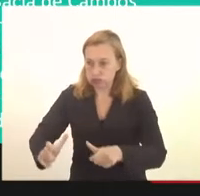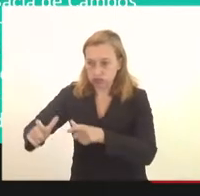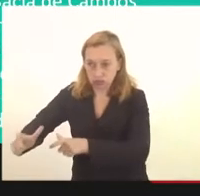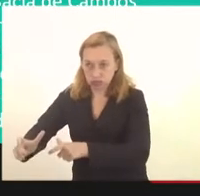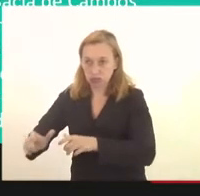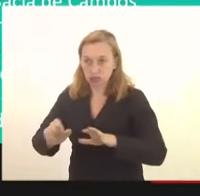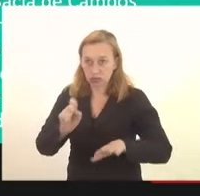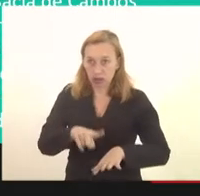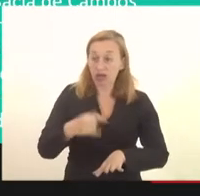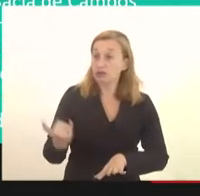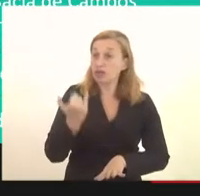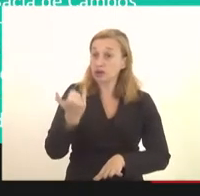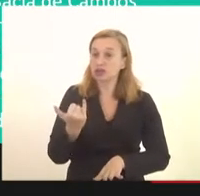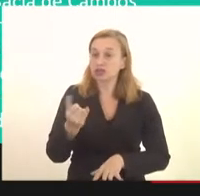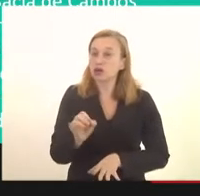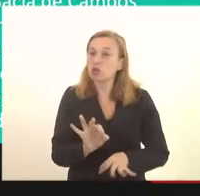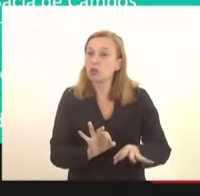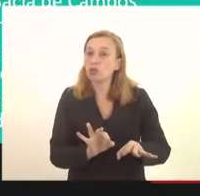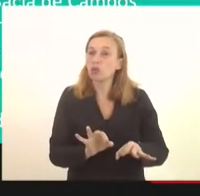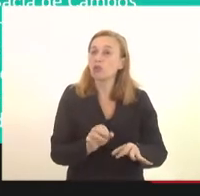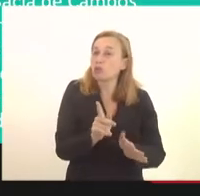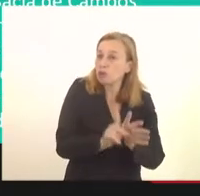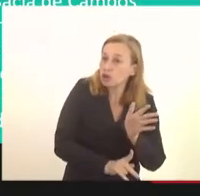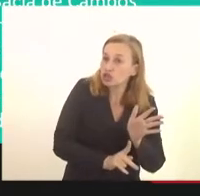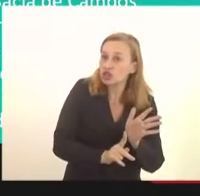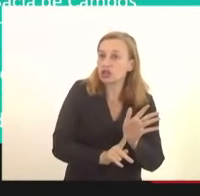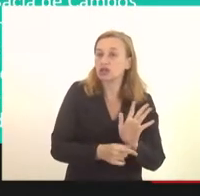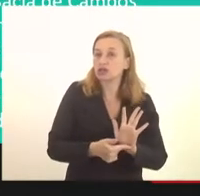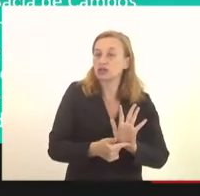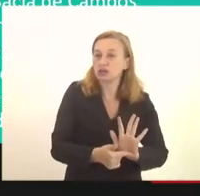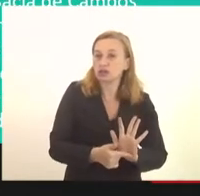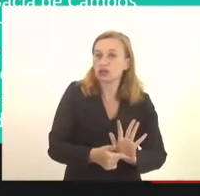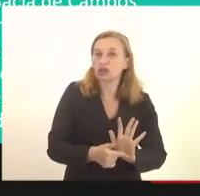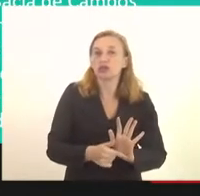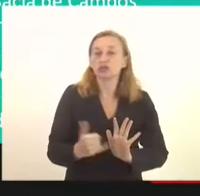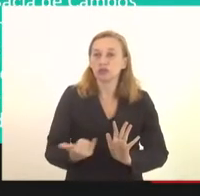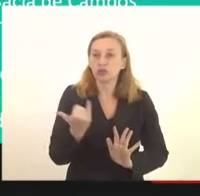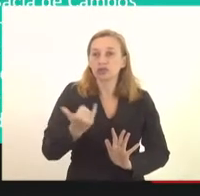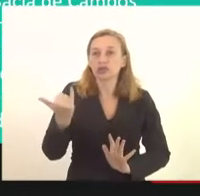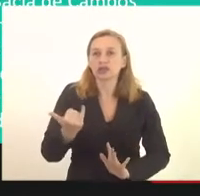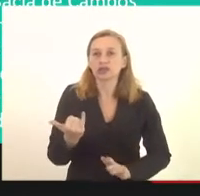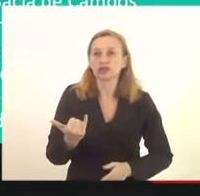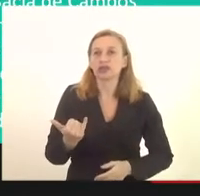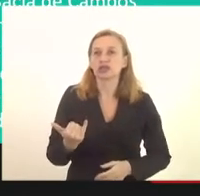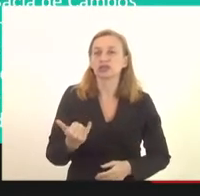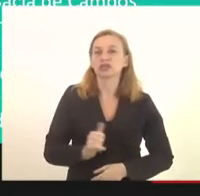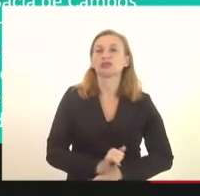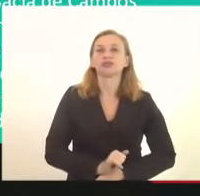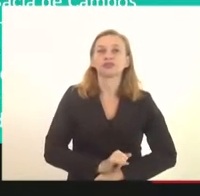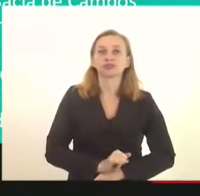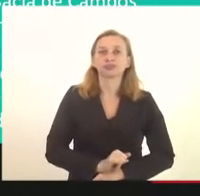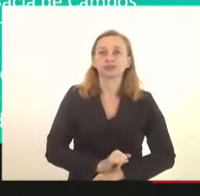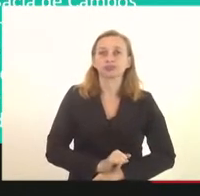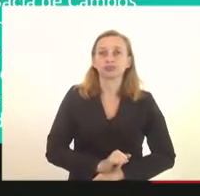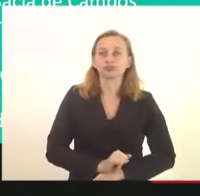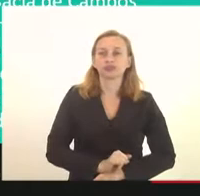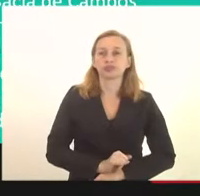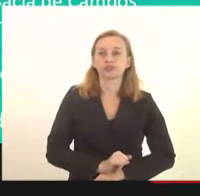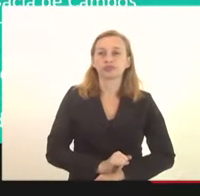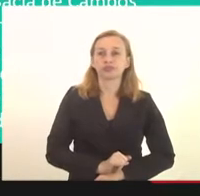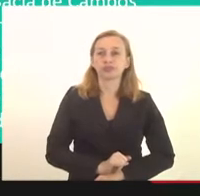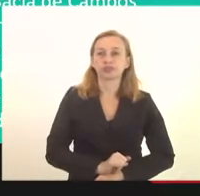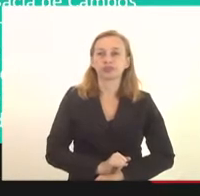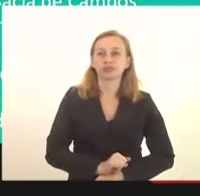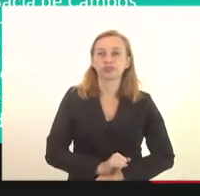notícia muito interessante, porque é um projeto que viabilizou, né, Tartaruga Verde, acabou viabilizando esse revamp aí do campo de Espadarte. É